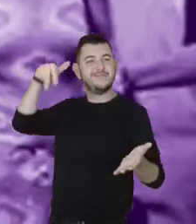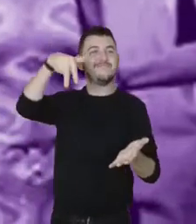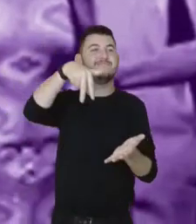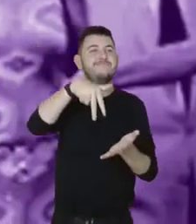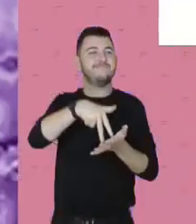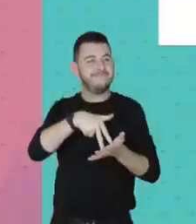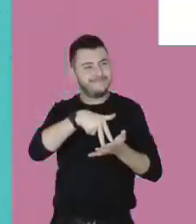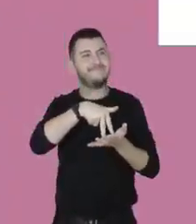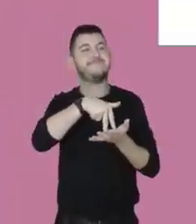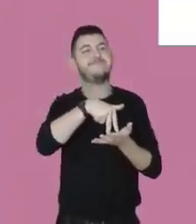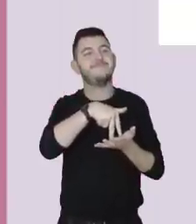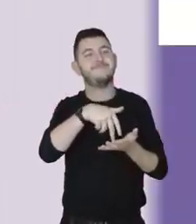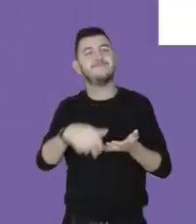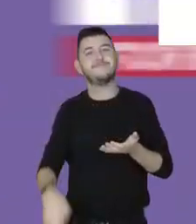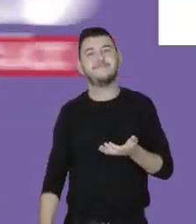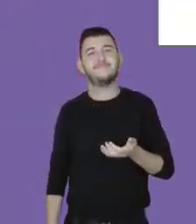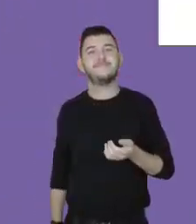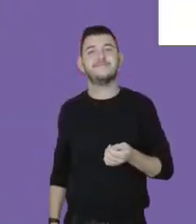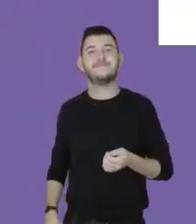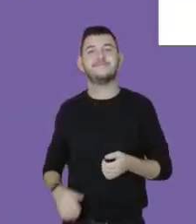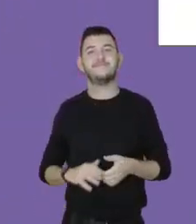de poder.